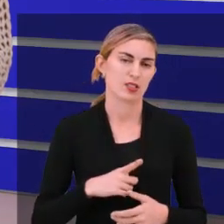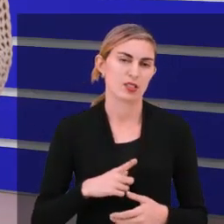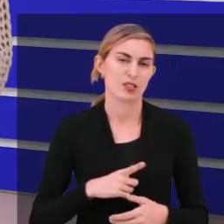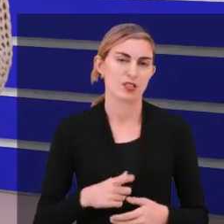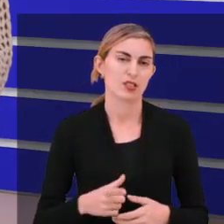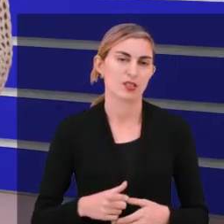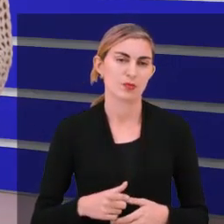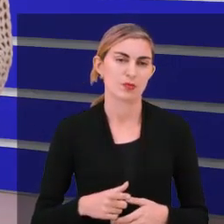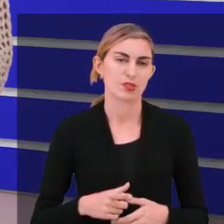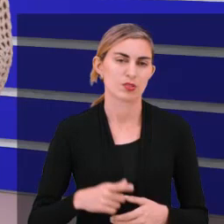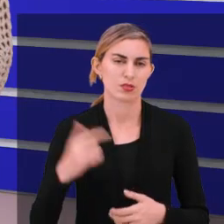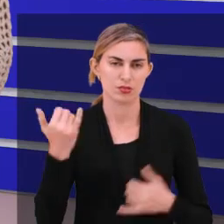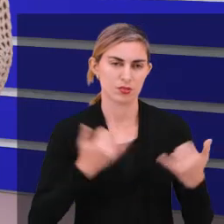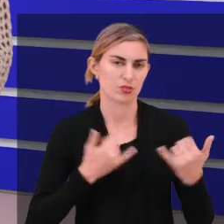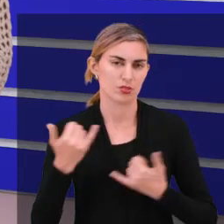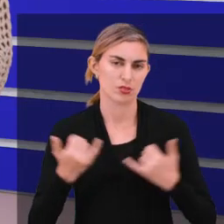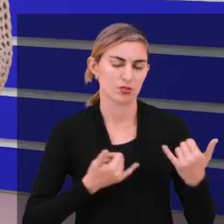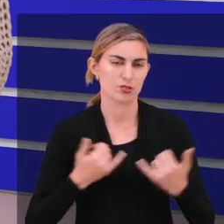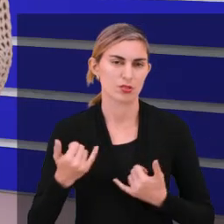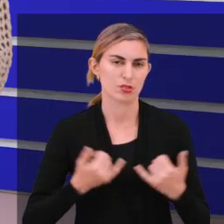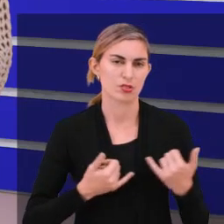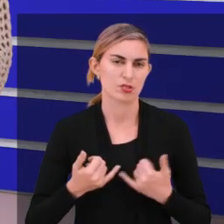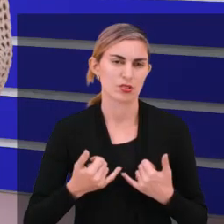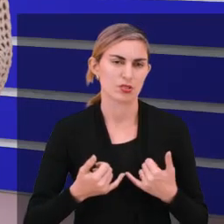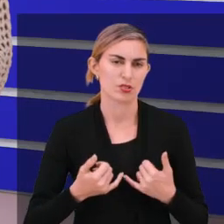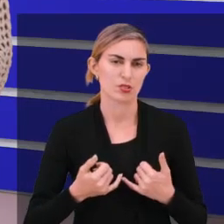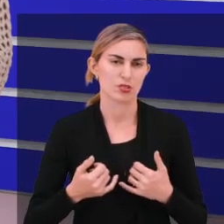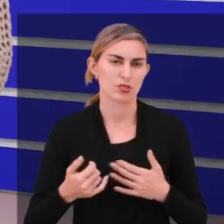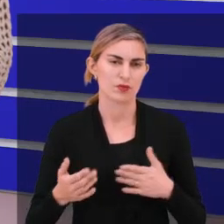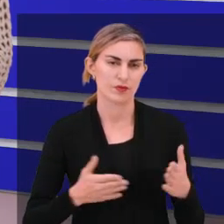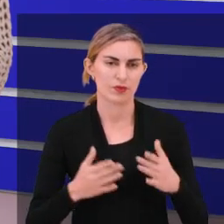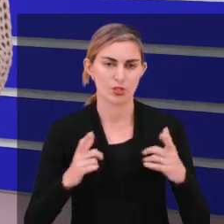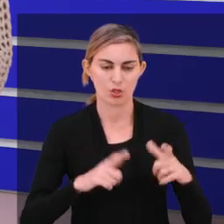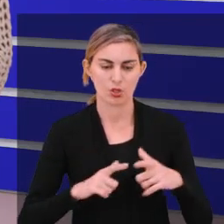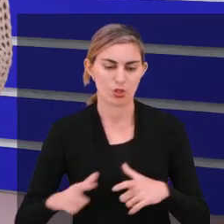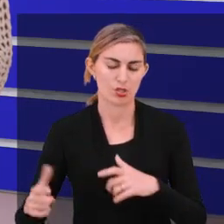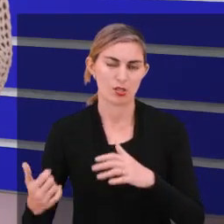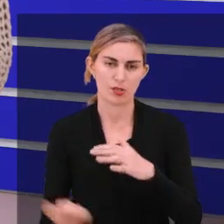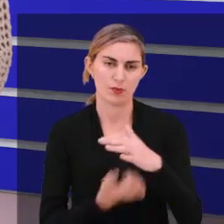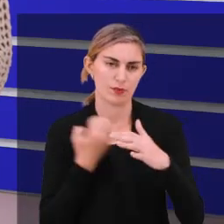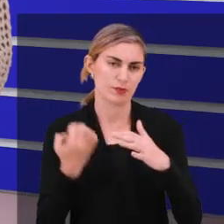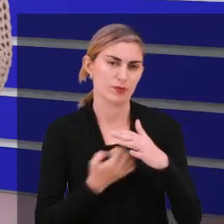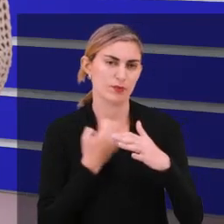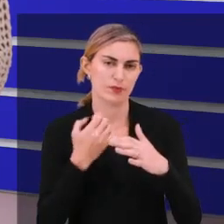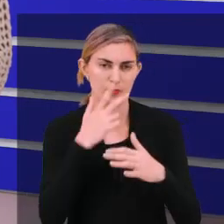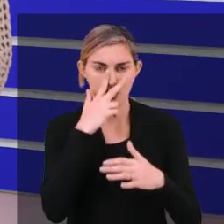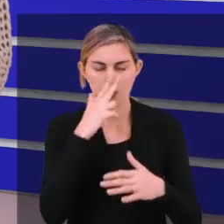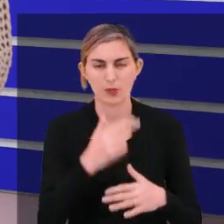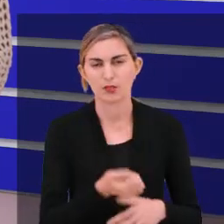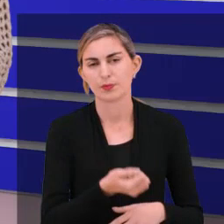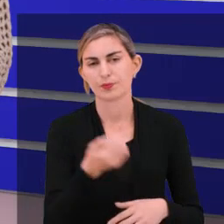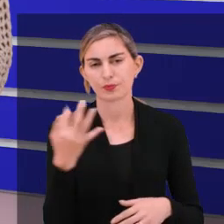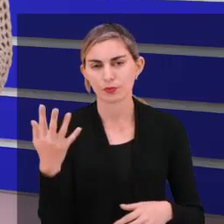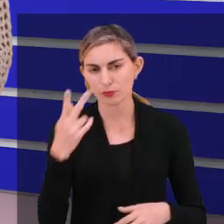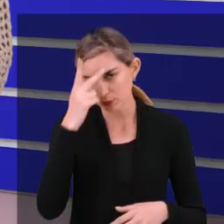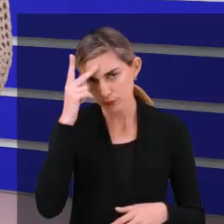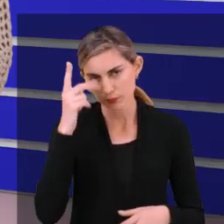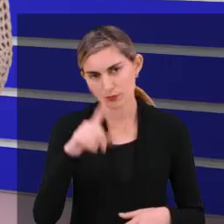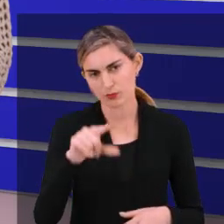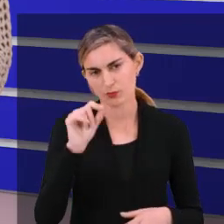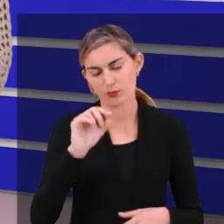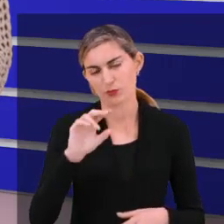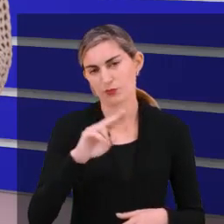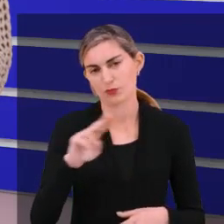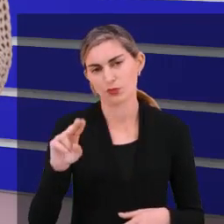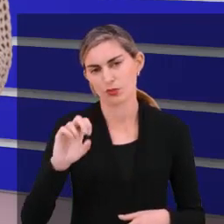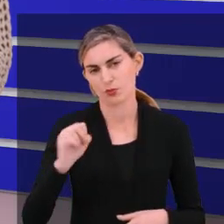Temos notícias de que determinados setores de empresa, mesmo quando a pessoa escolhe